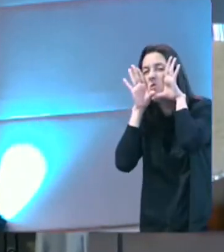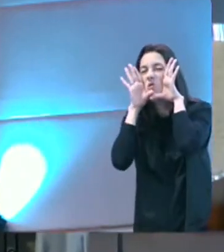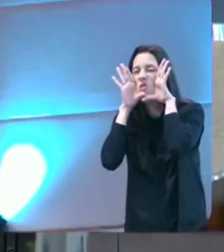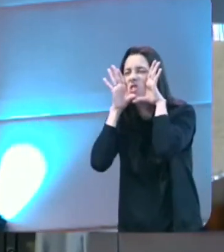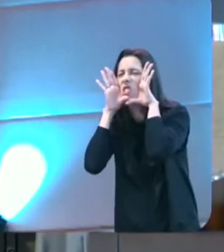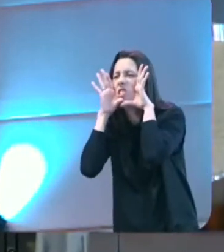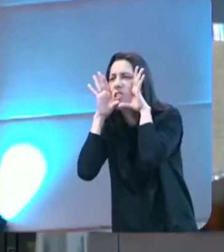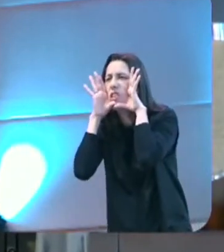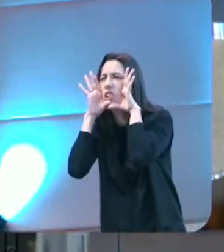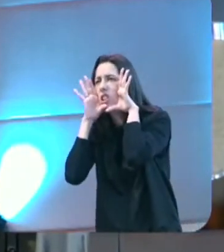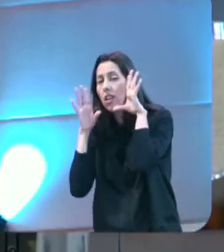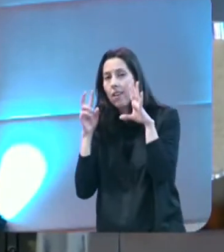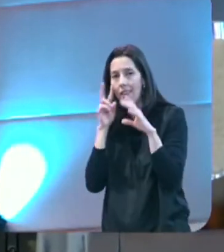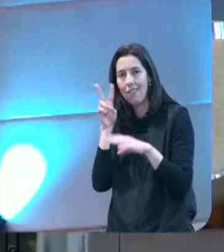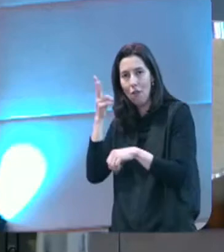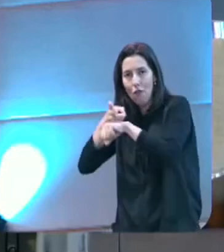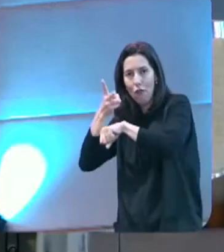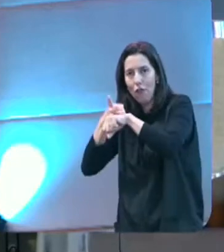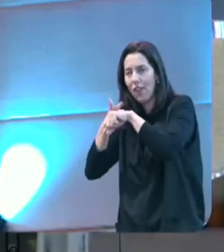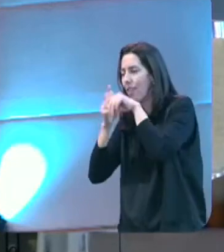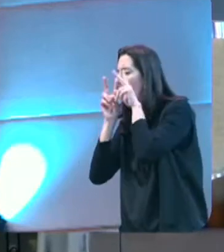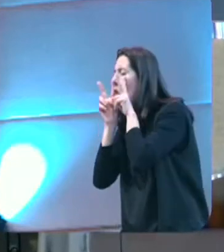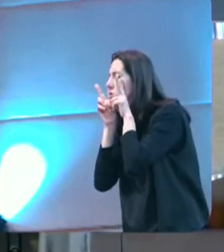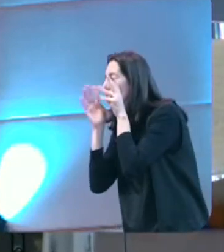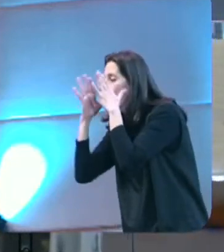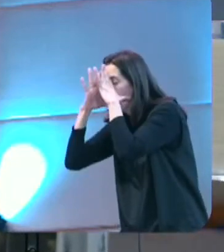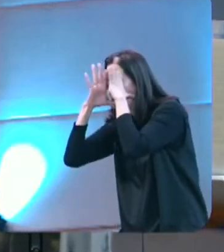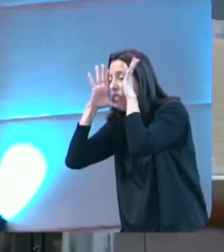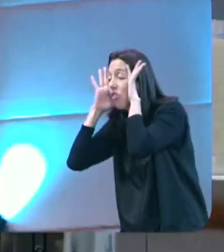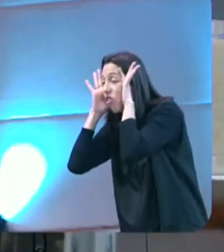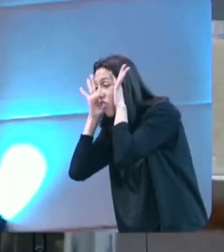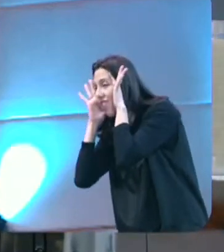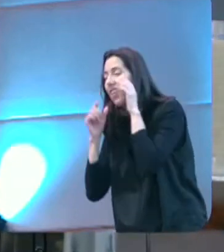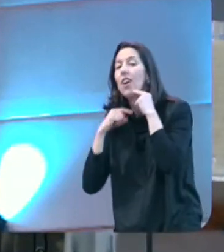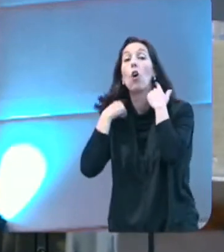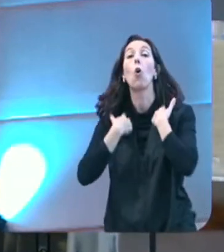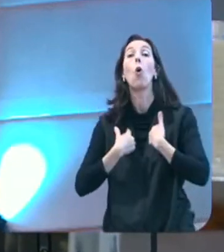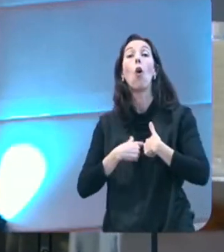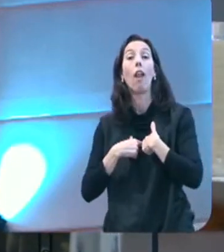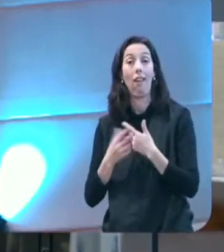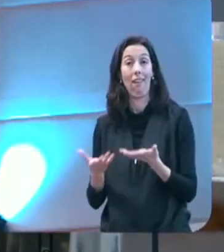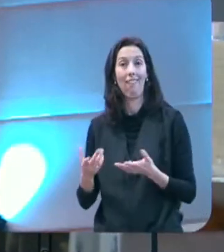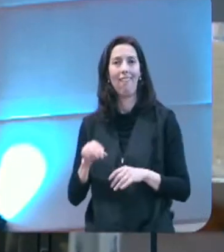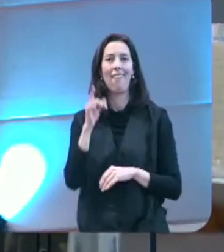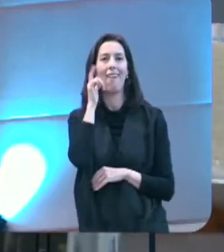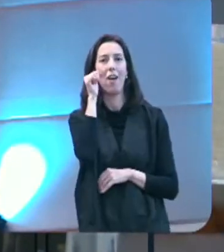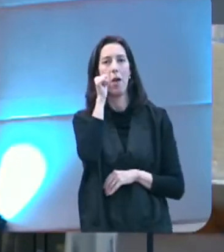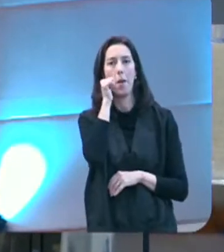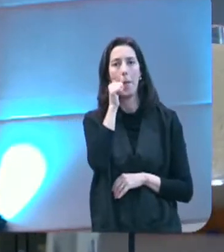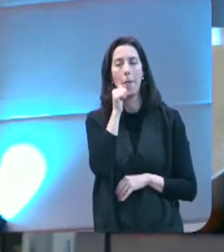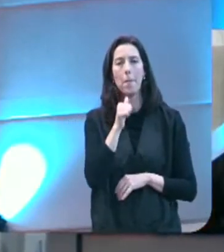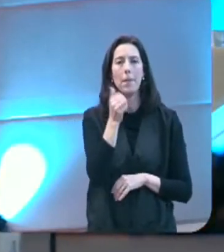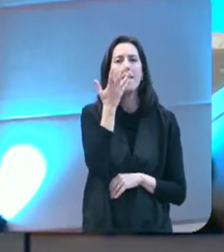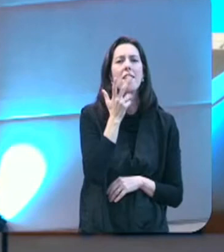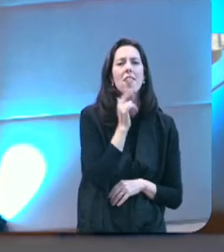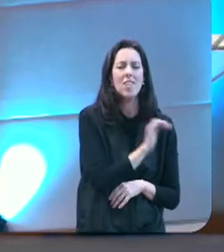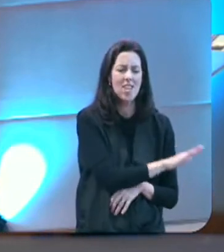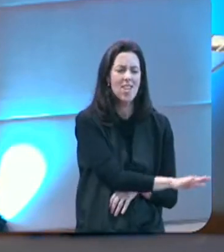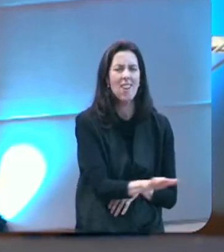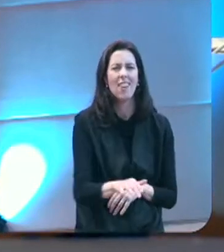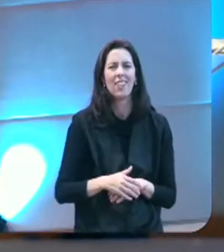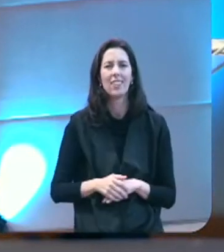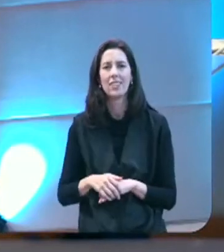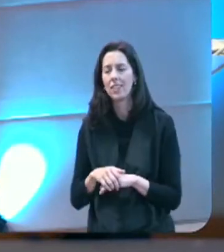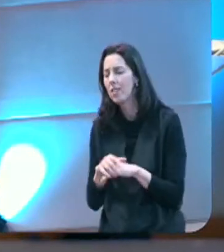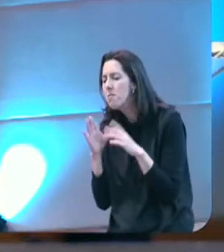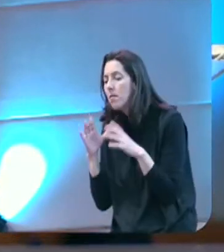na montra para ver alguns colares que estavam em exposição. O senhor achou interessante